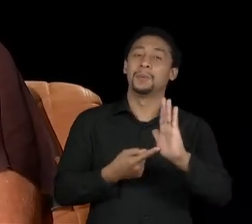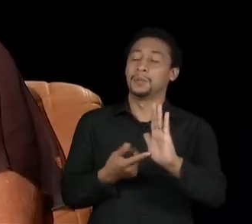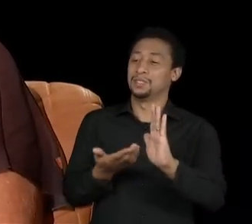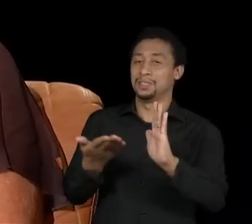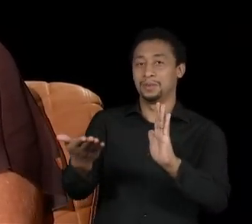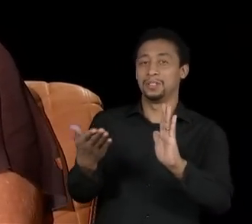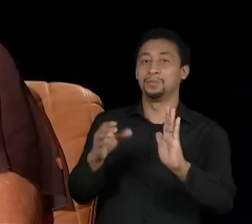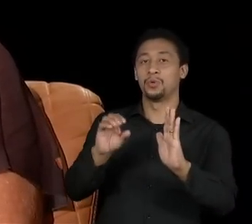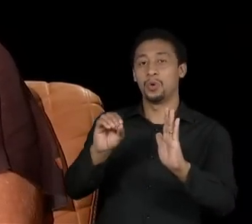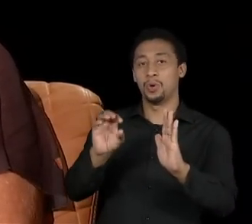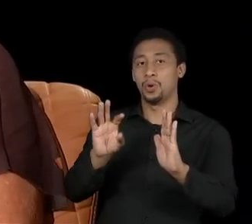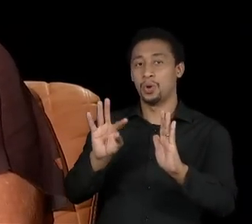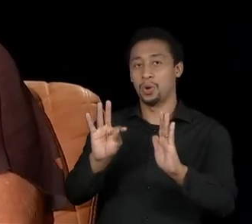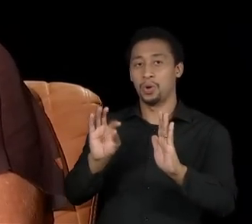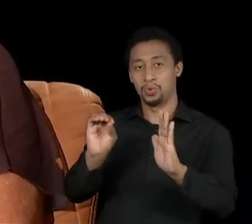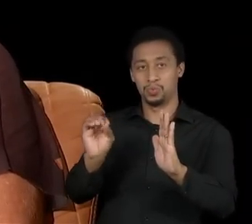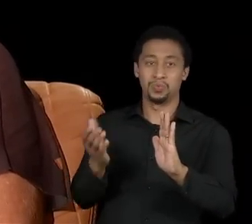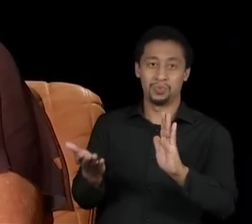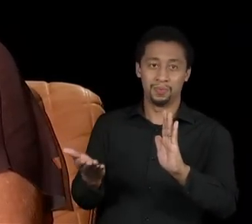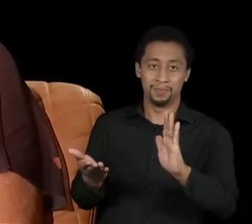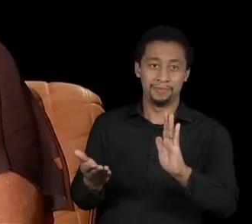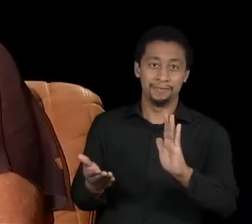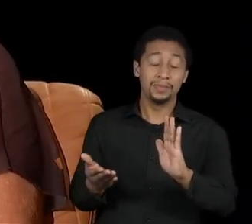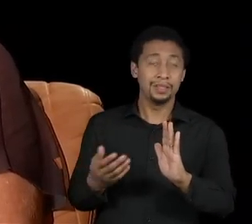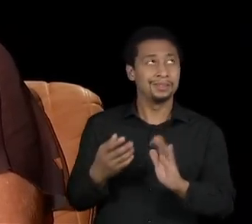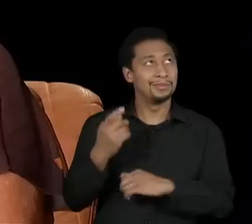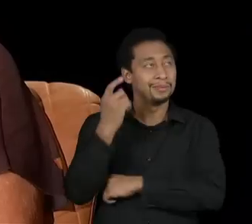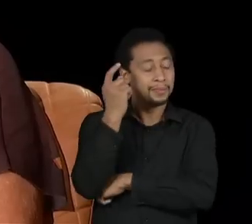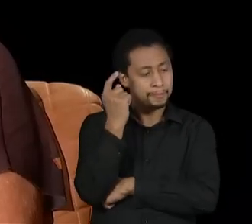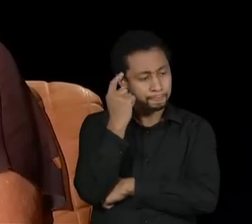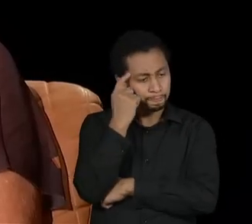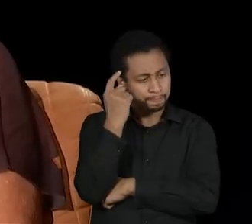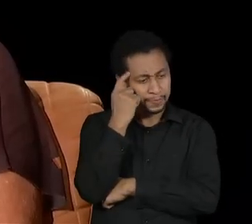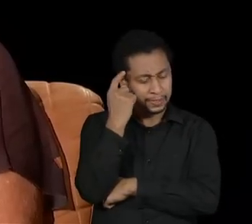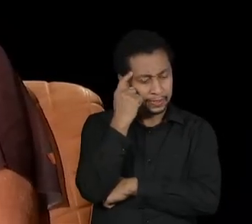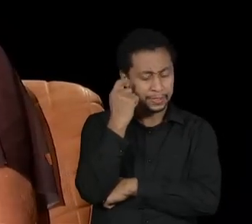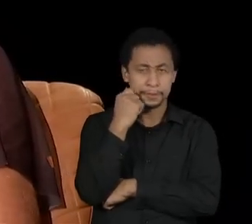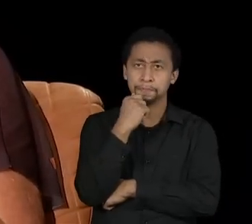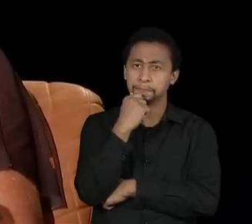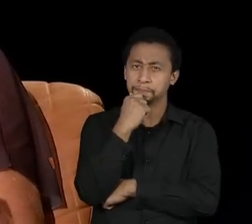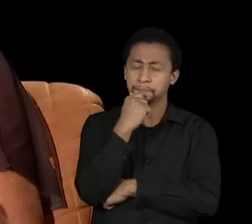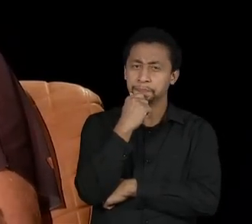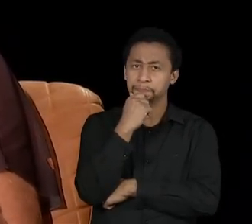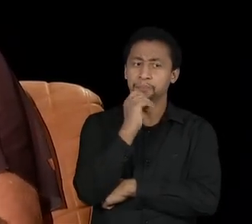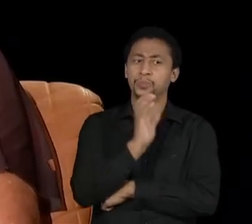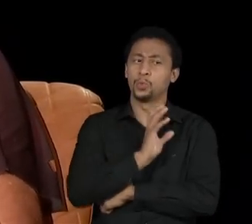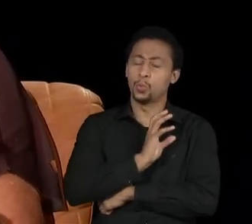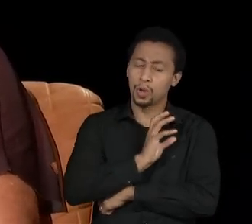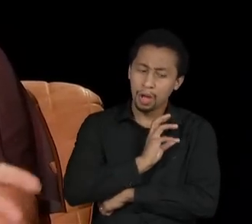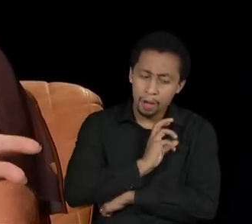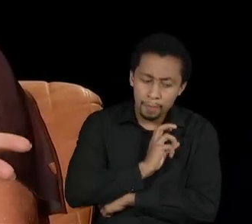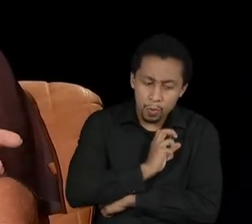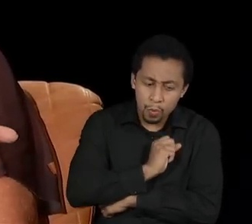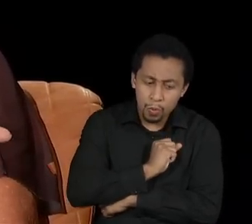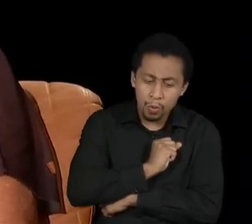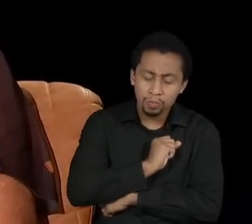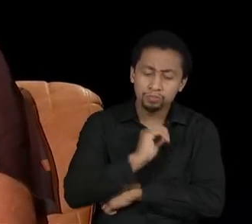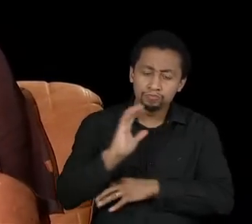E eu sempre tive essa ideia de que o amor estaria ligado à